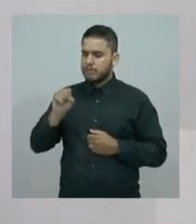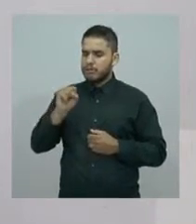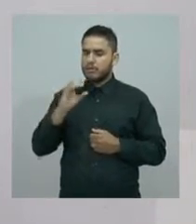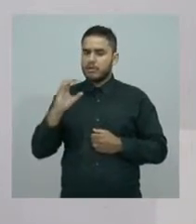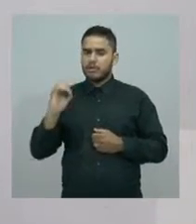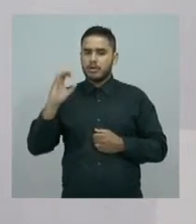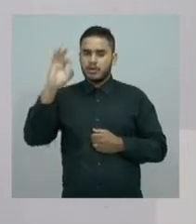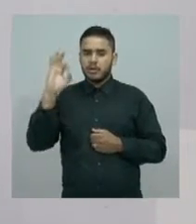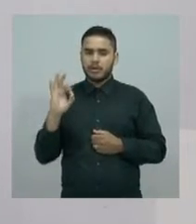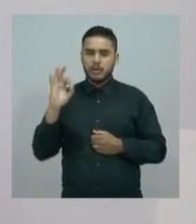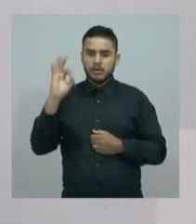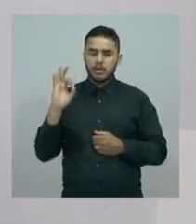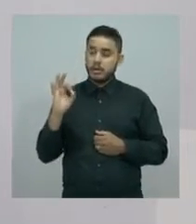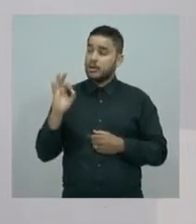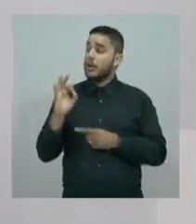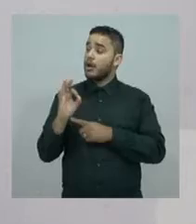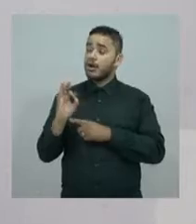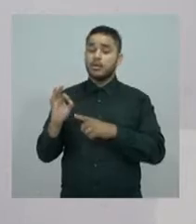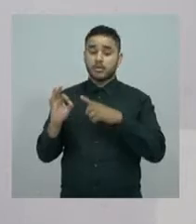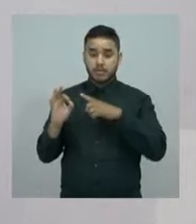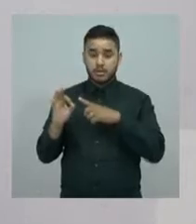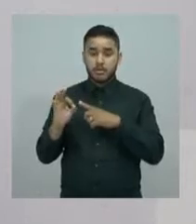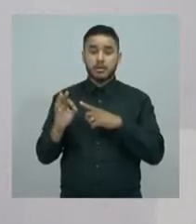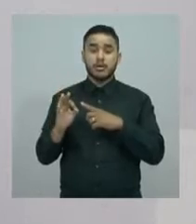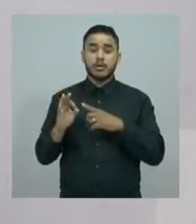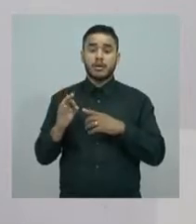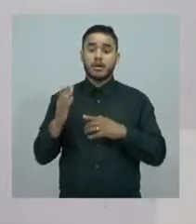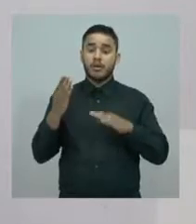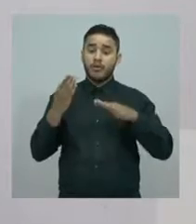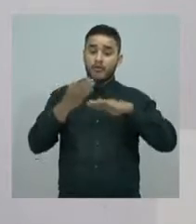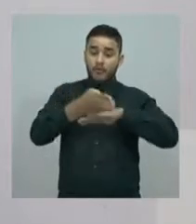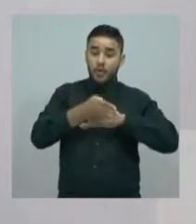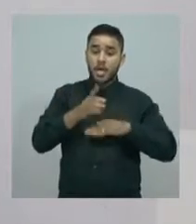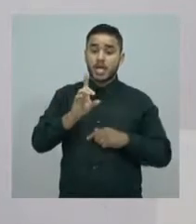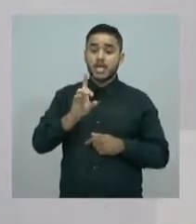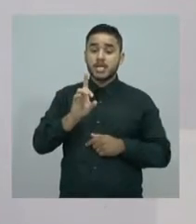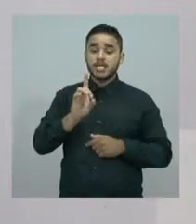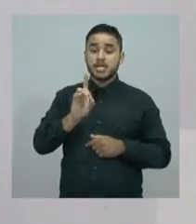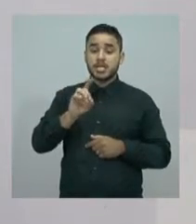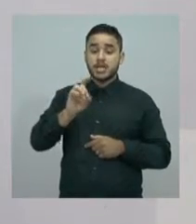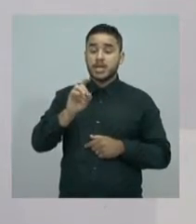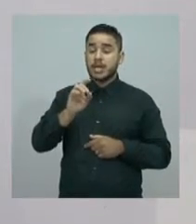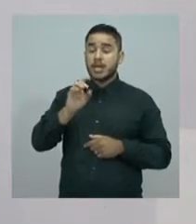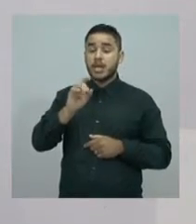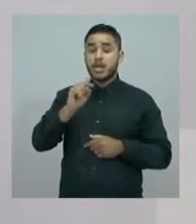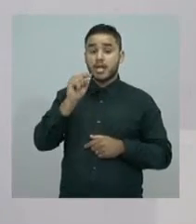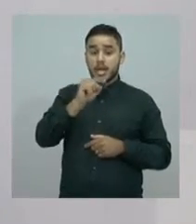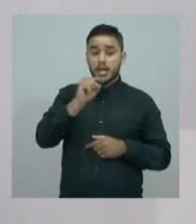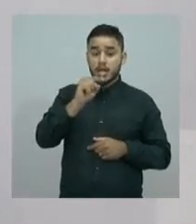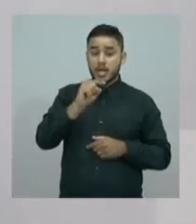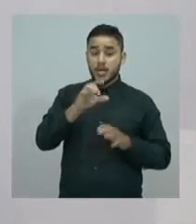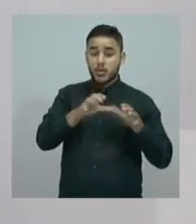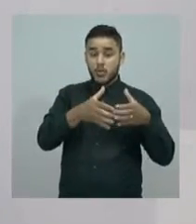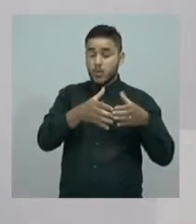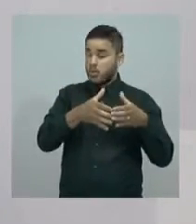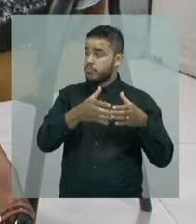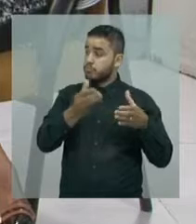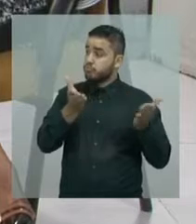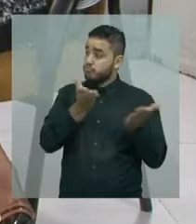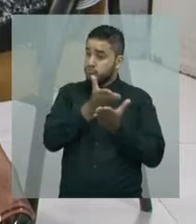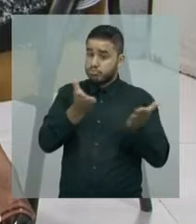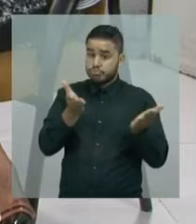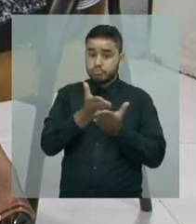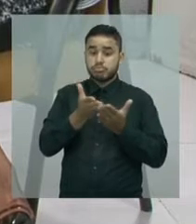80% dos casos que são levados aos núcleos de mediação, há uma resolução do conflito. E no